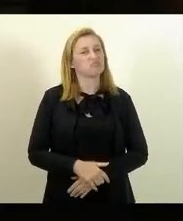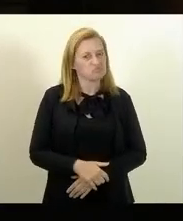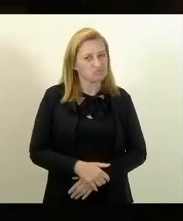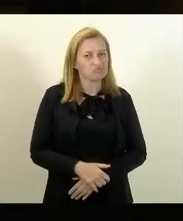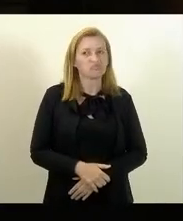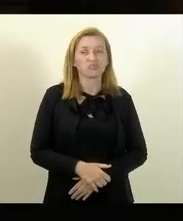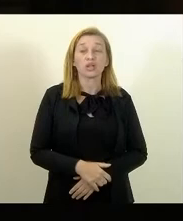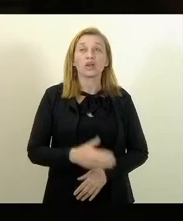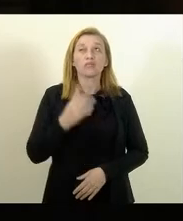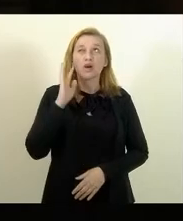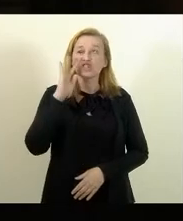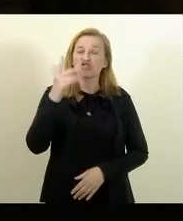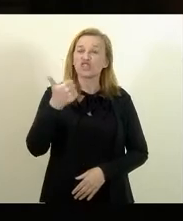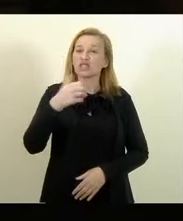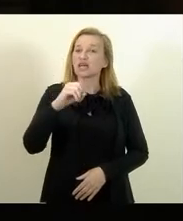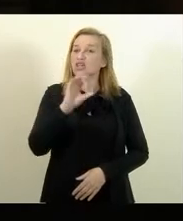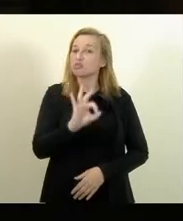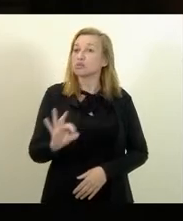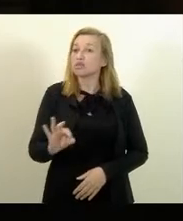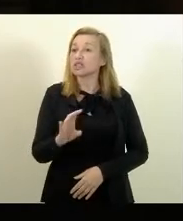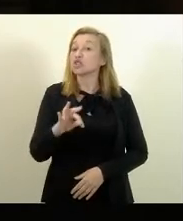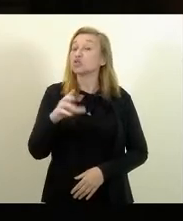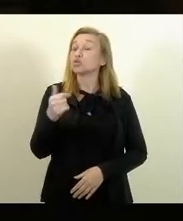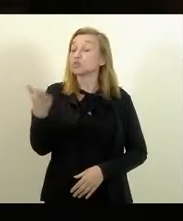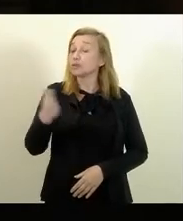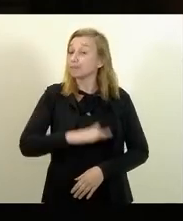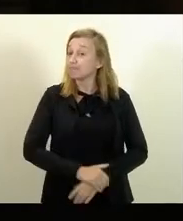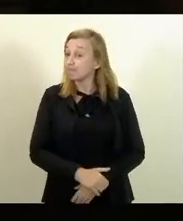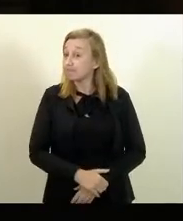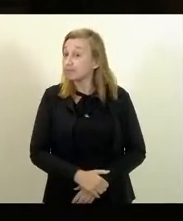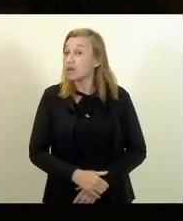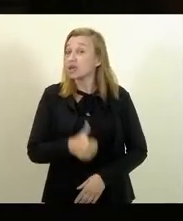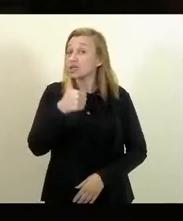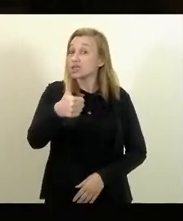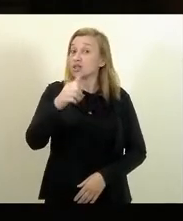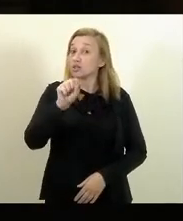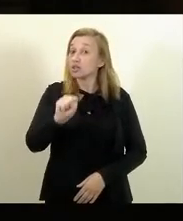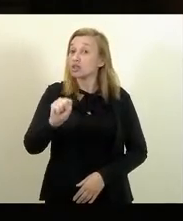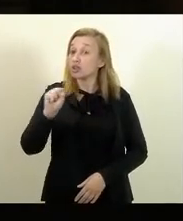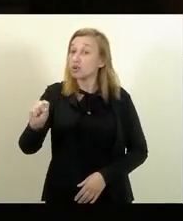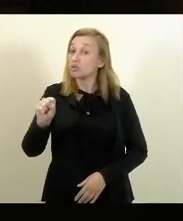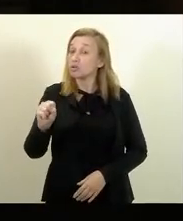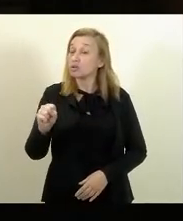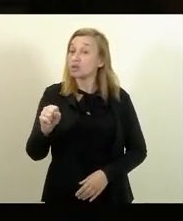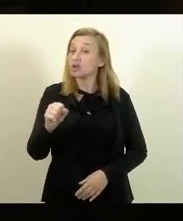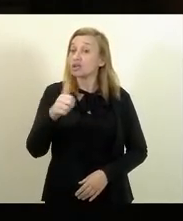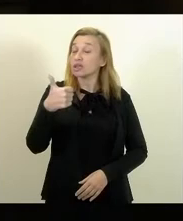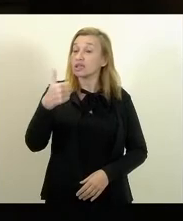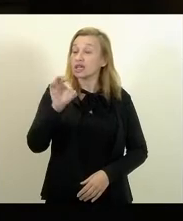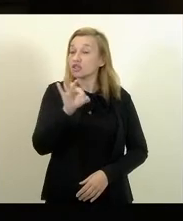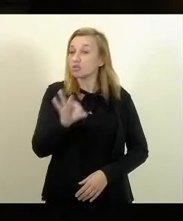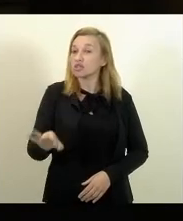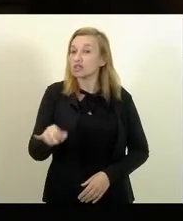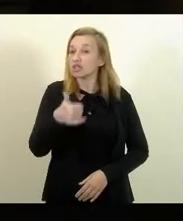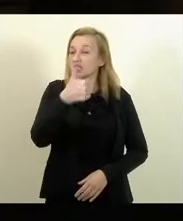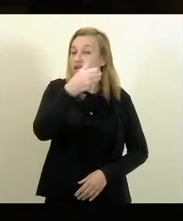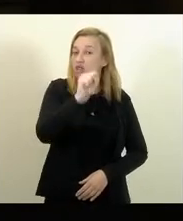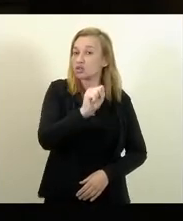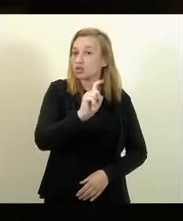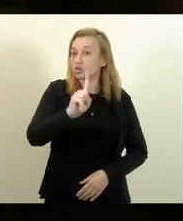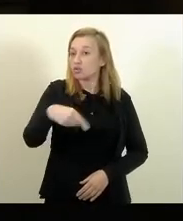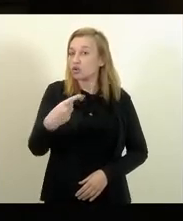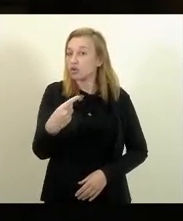Imagina 10% disto daqui. 188, 10% é